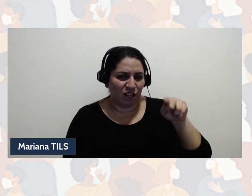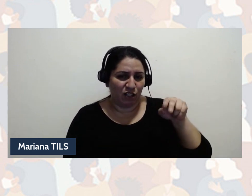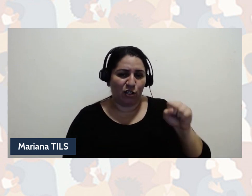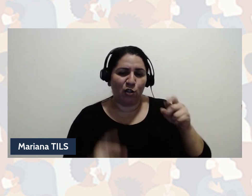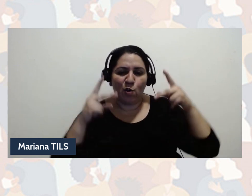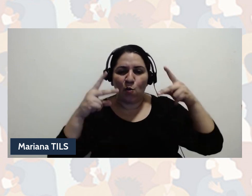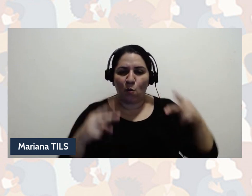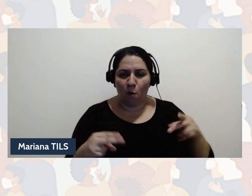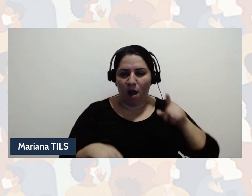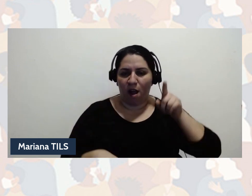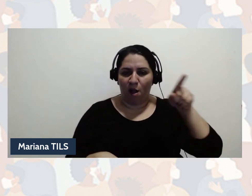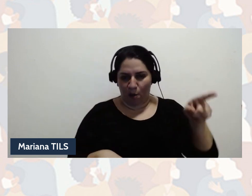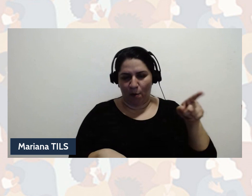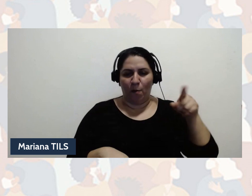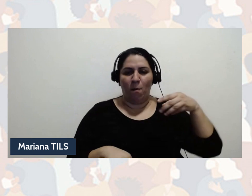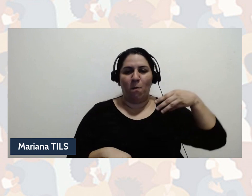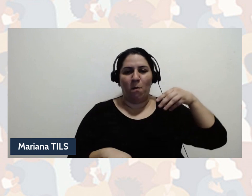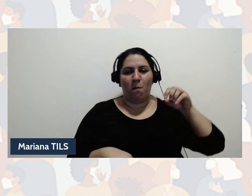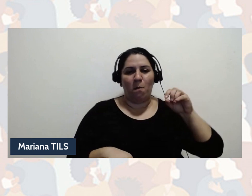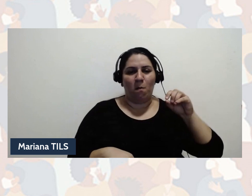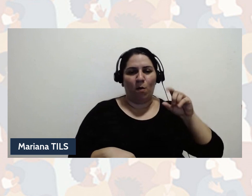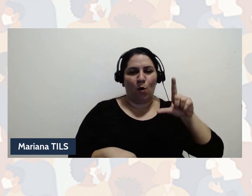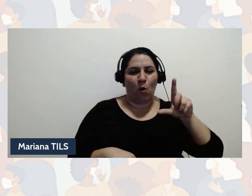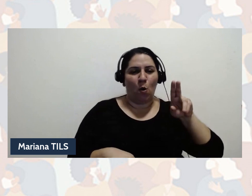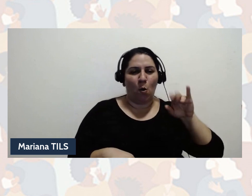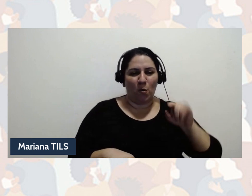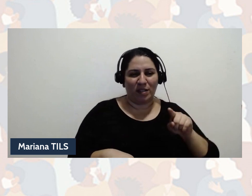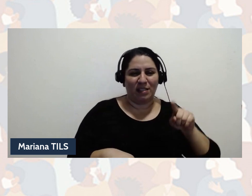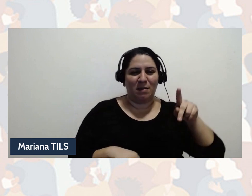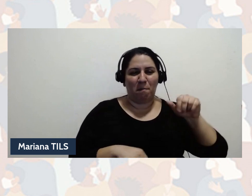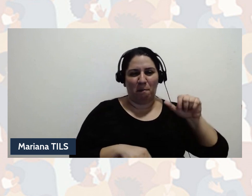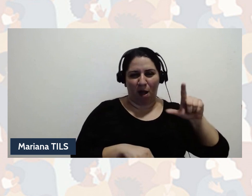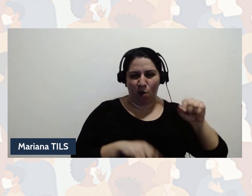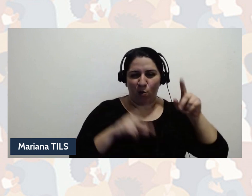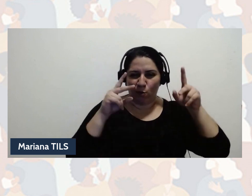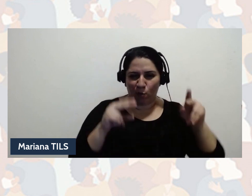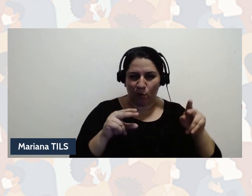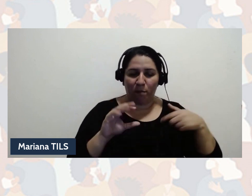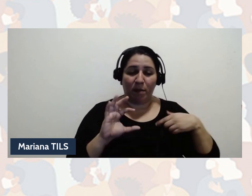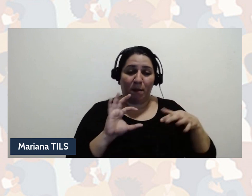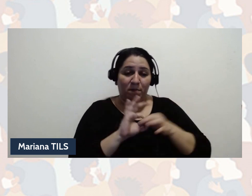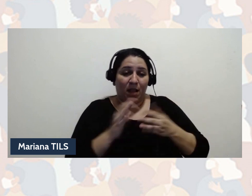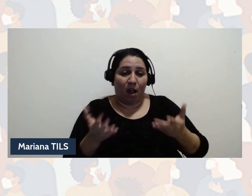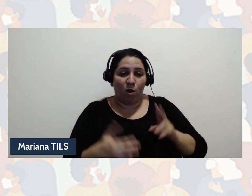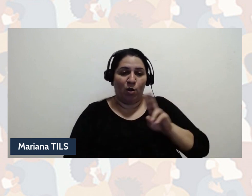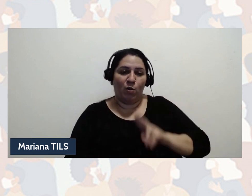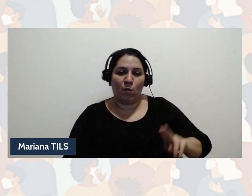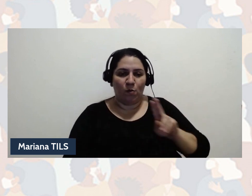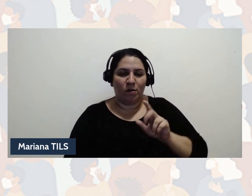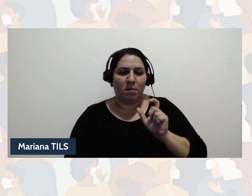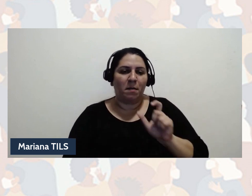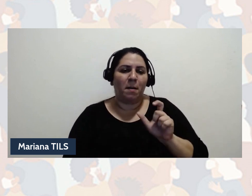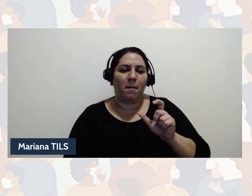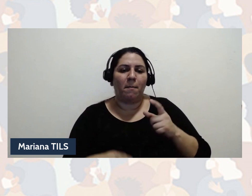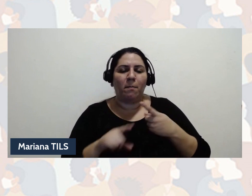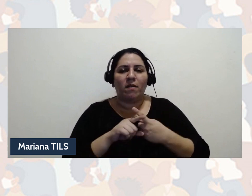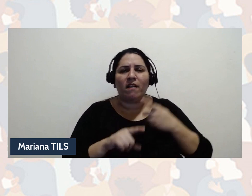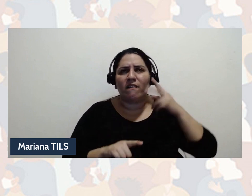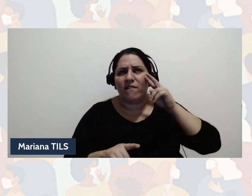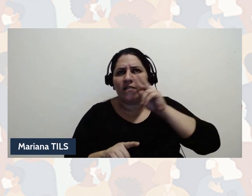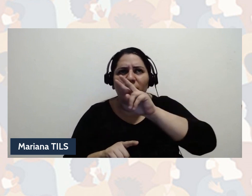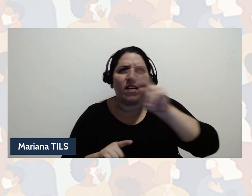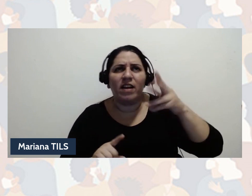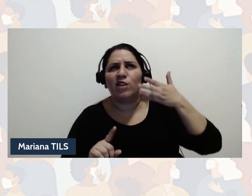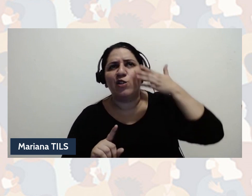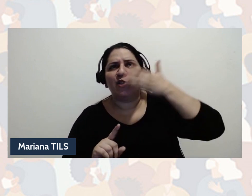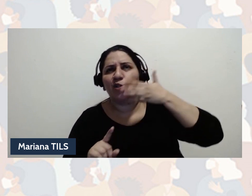ontem, porque é o termo que eu tenho usado no meu projeto atual, que se dedica a mapear os discursos, os agregados